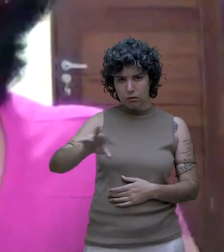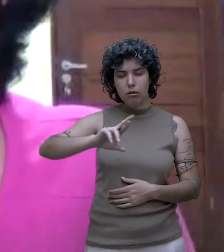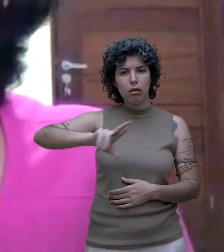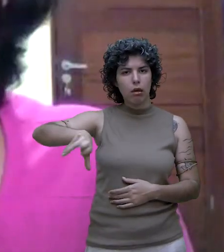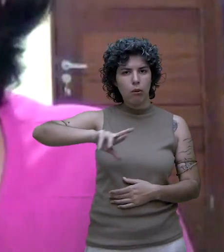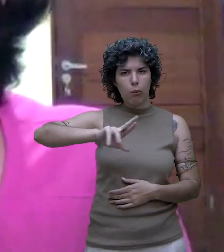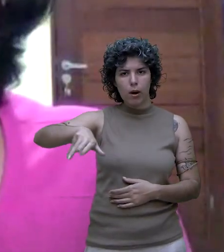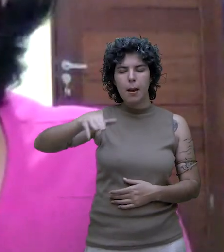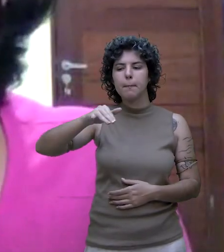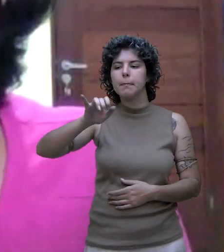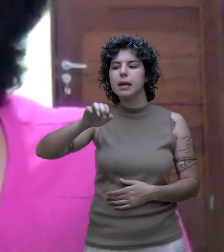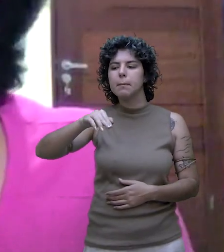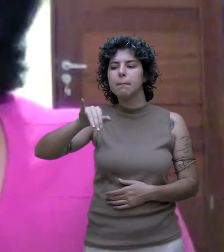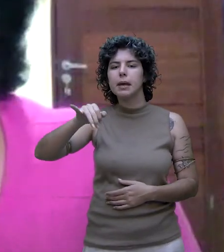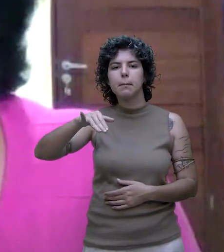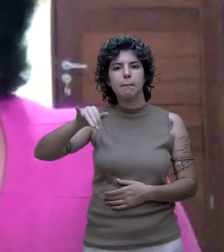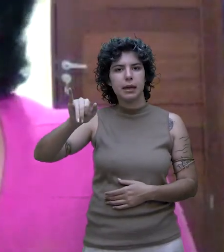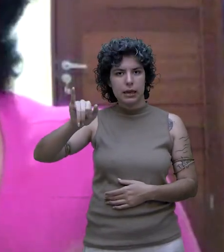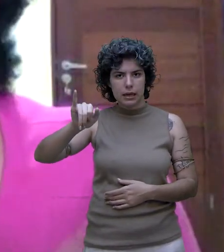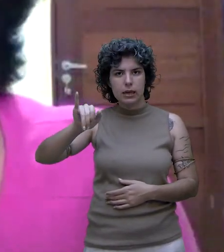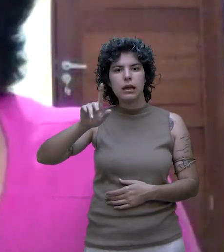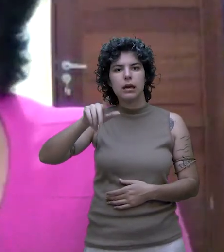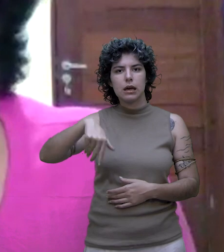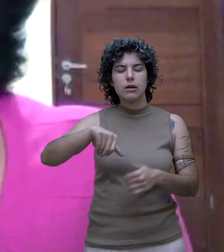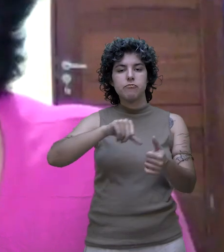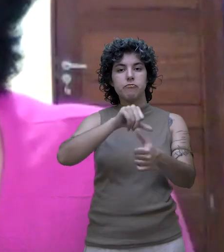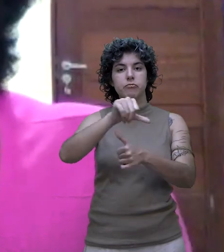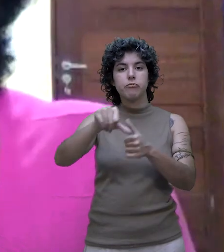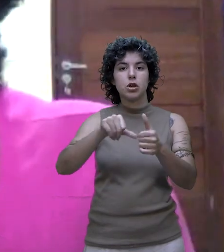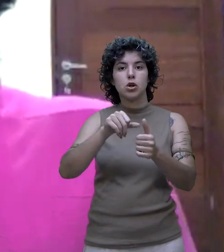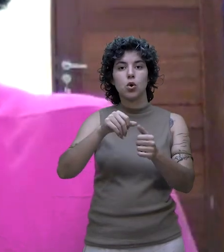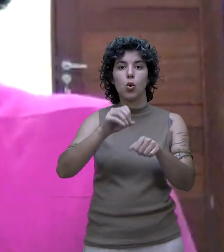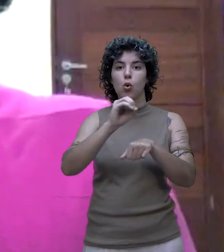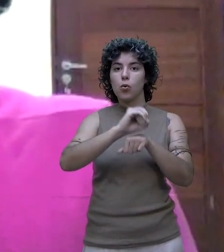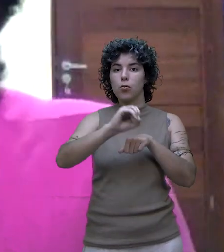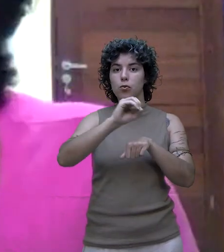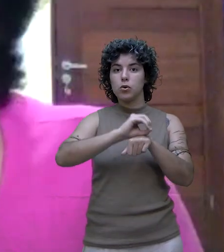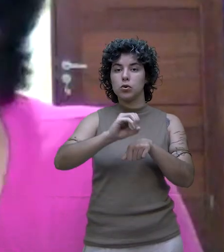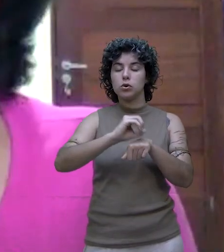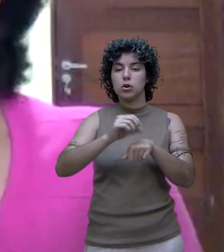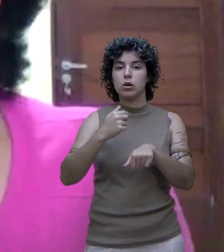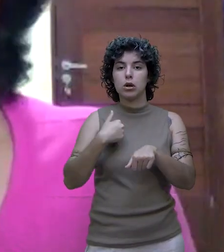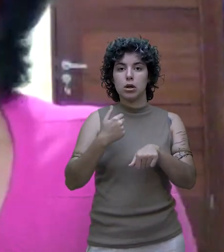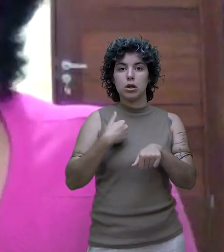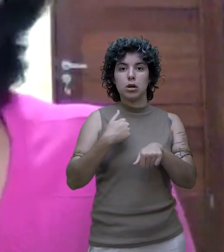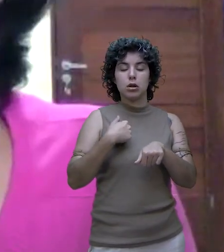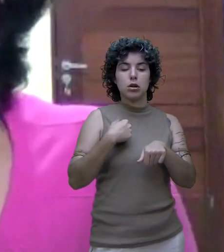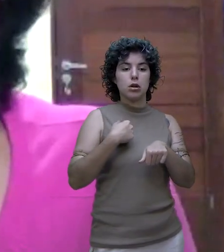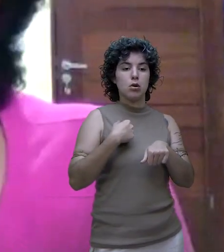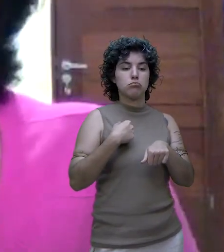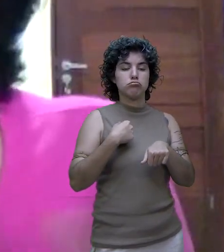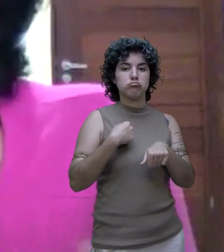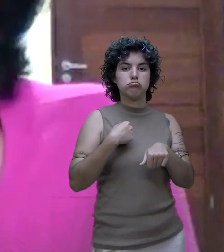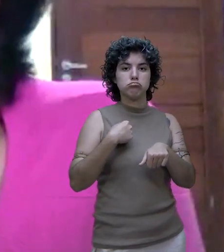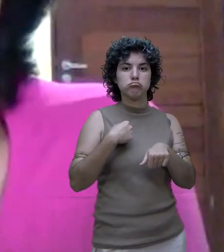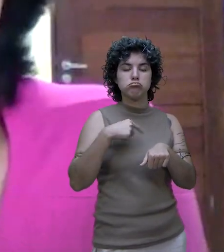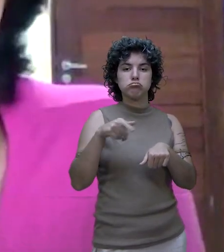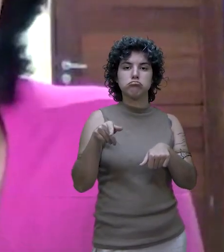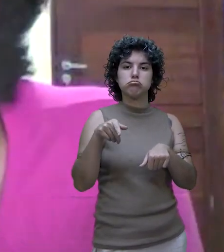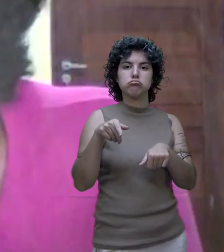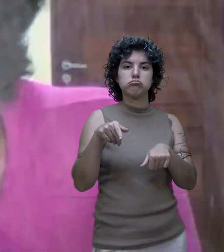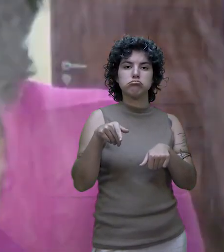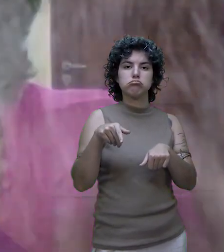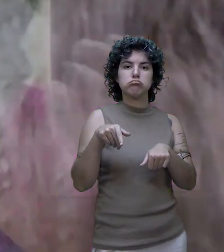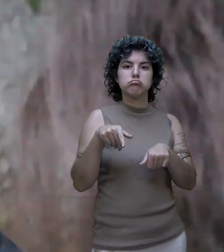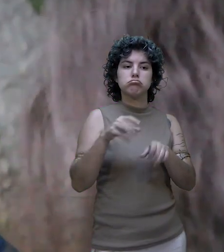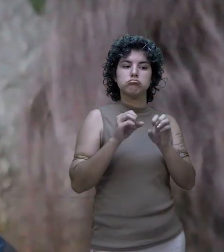uma oficina que eu ministrava no interior, e as crianças e os adolescentes, ali pré-adolescentes, sempre querem fazer cinema, porque a primeira vez que viram